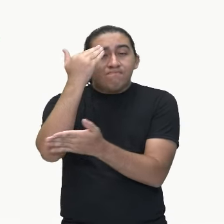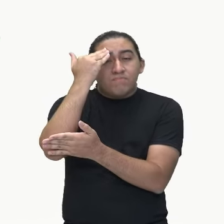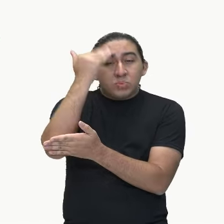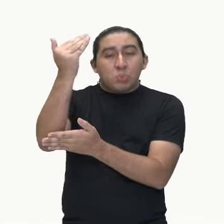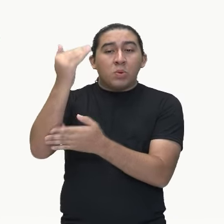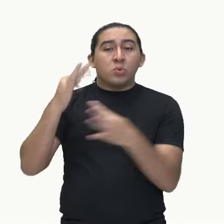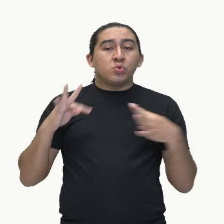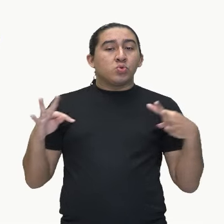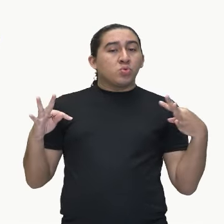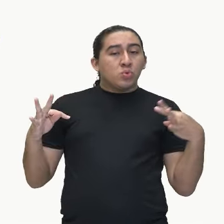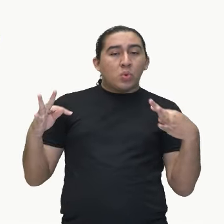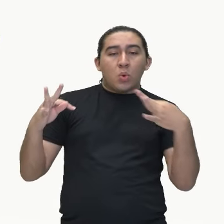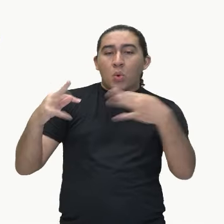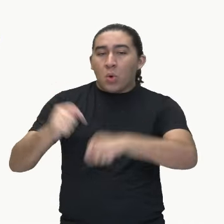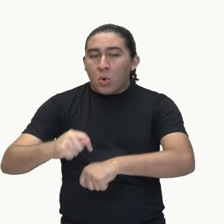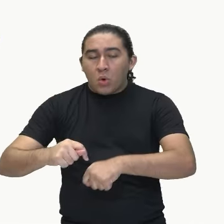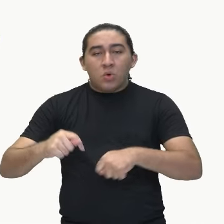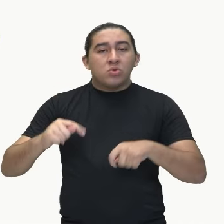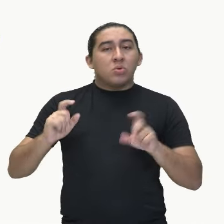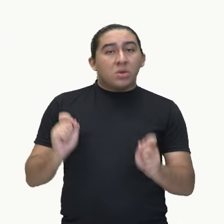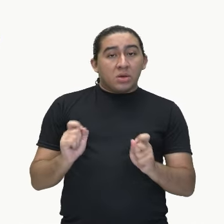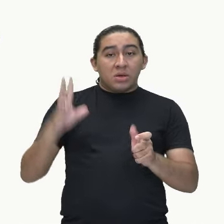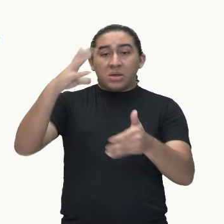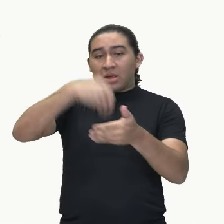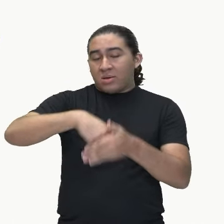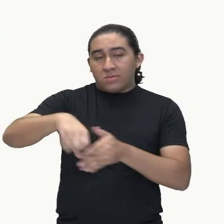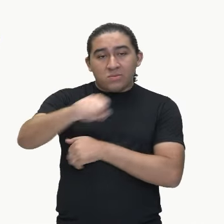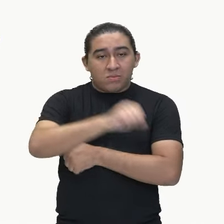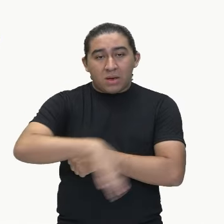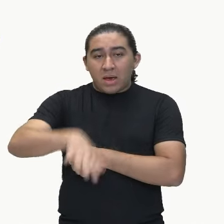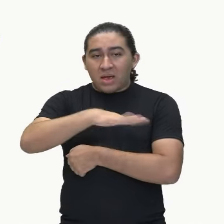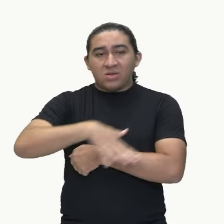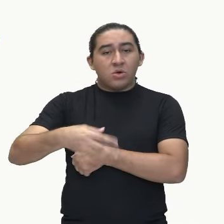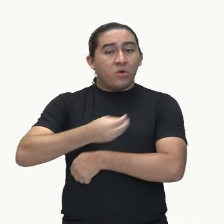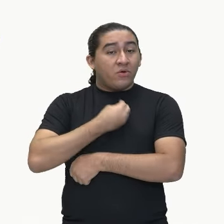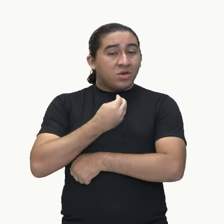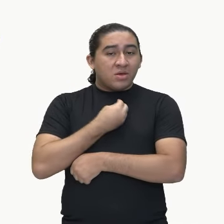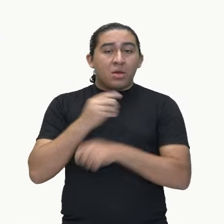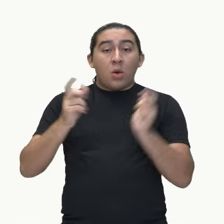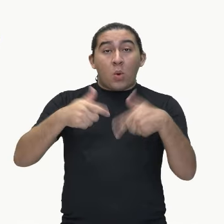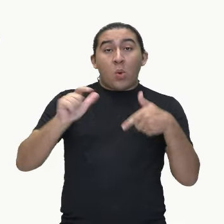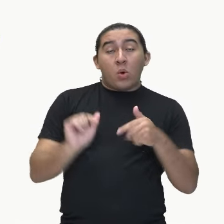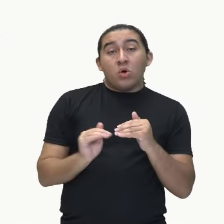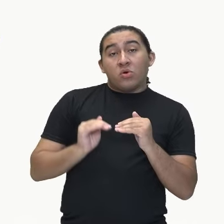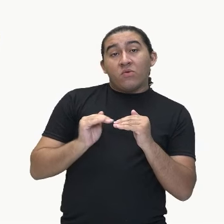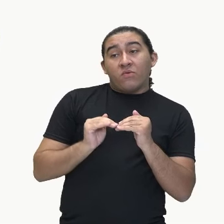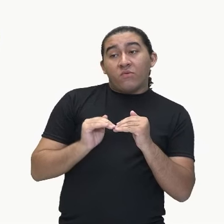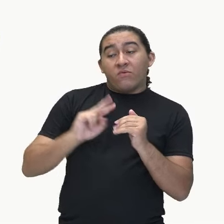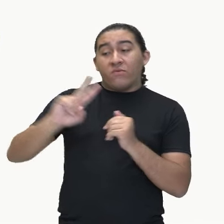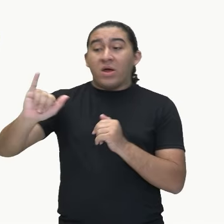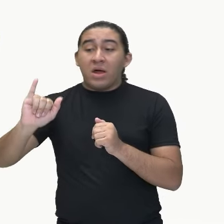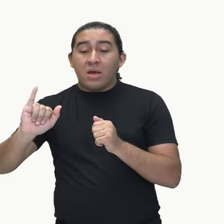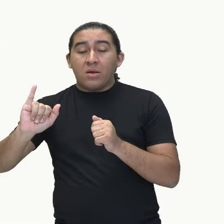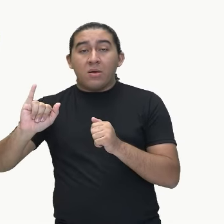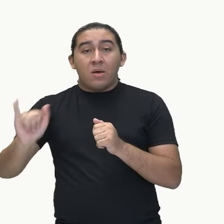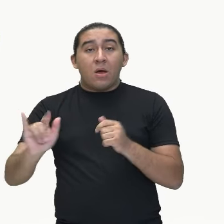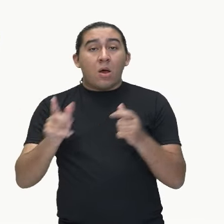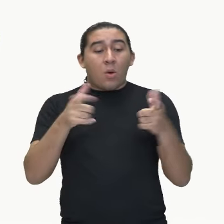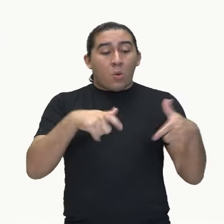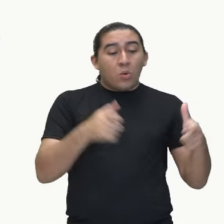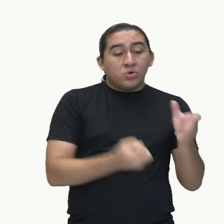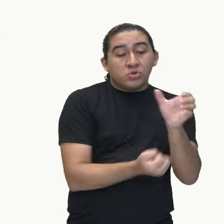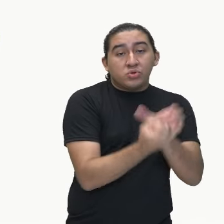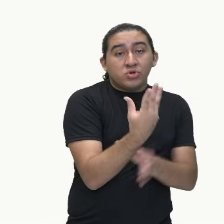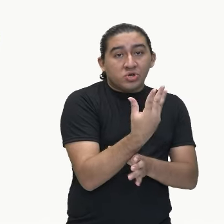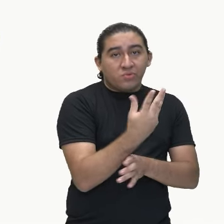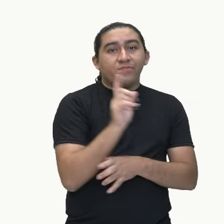de todas as coisas, tá? Da física, de onde as coisas vêm e para onde as coisas vão.